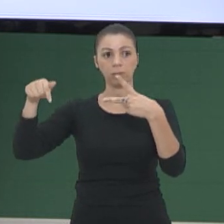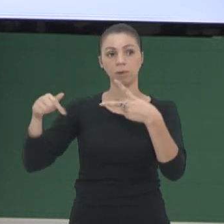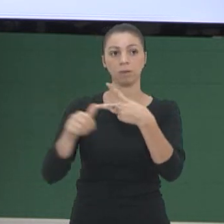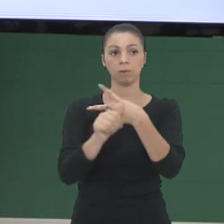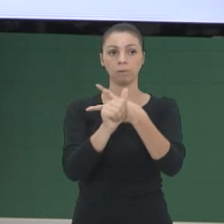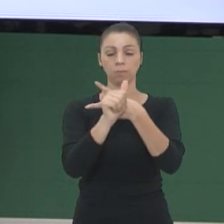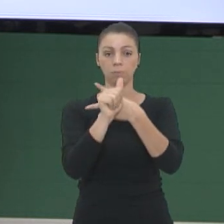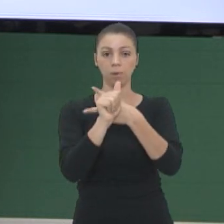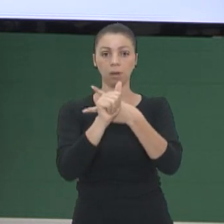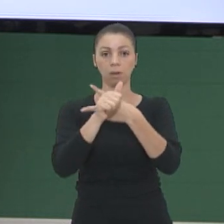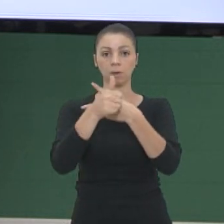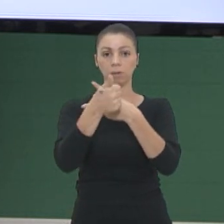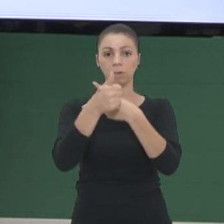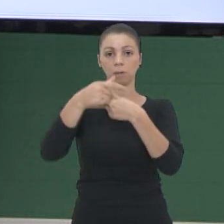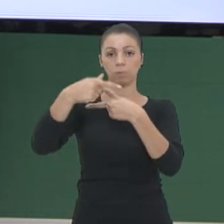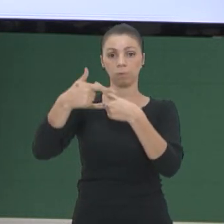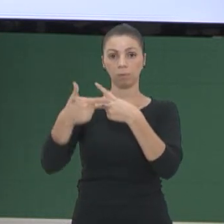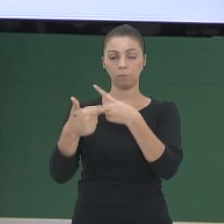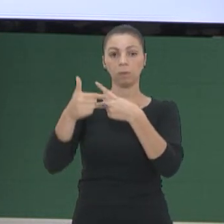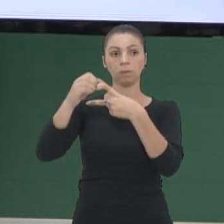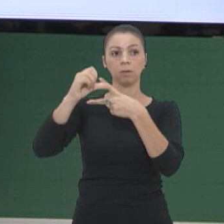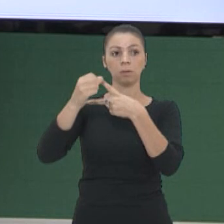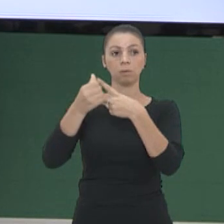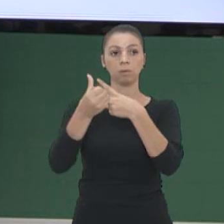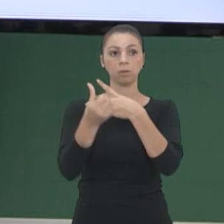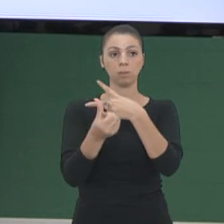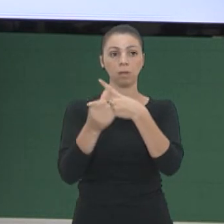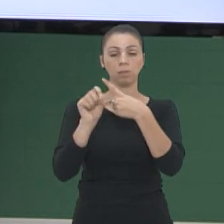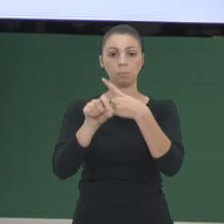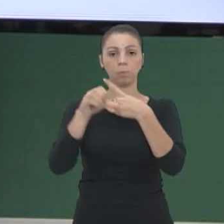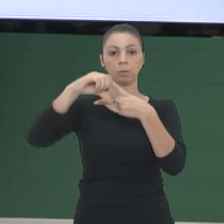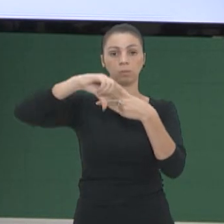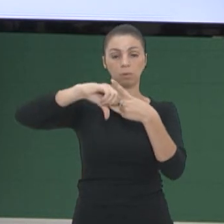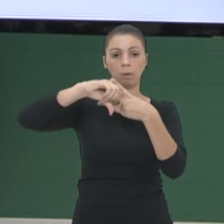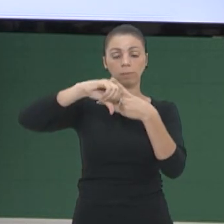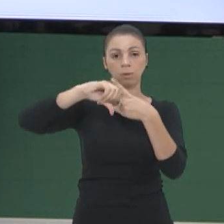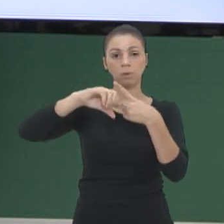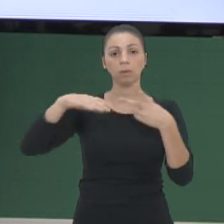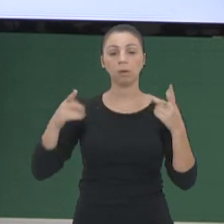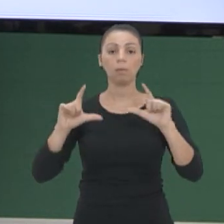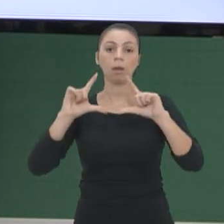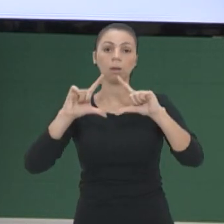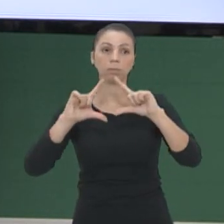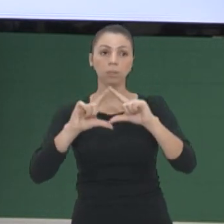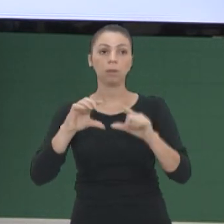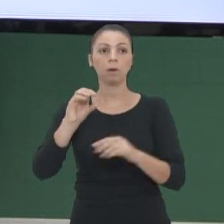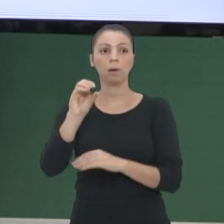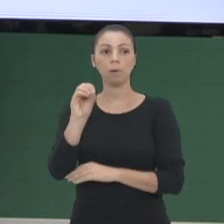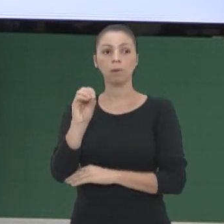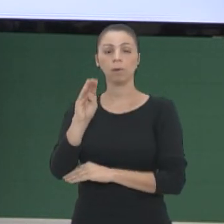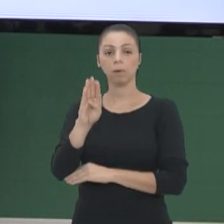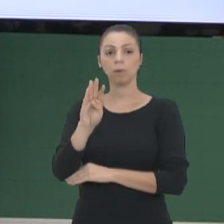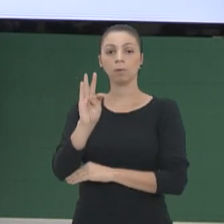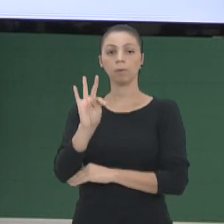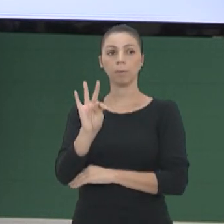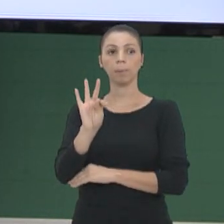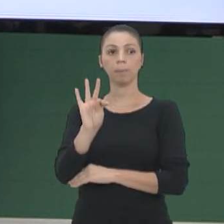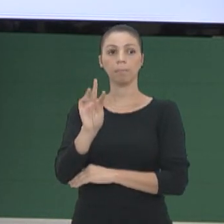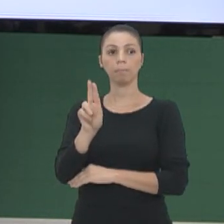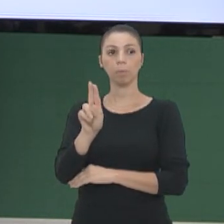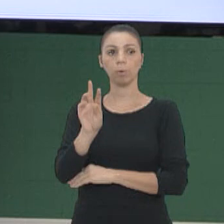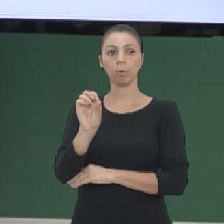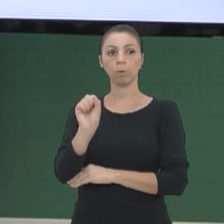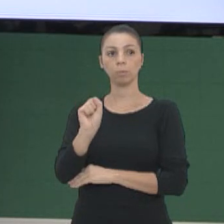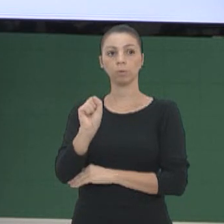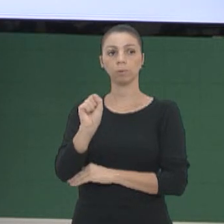126,9 graus. É um ângulo obtusângulo, é um triângulo obtusângulo. Joia? Então veja, nós